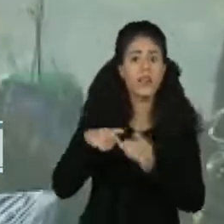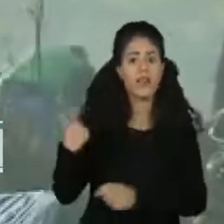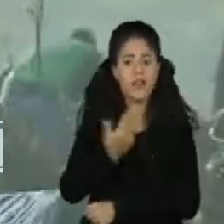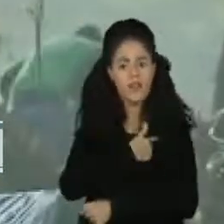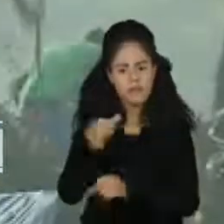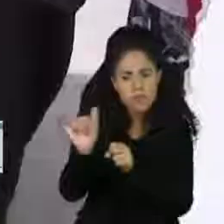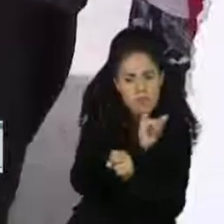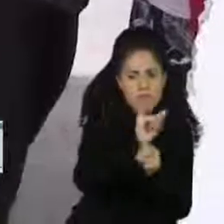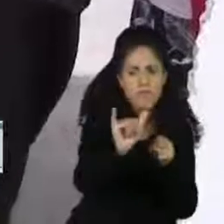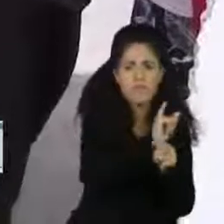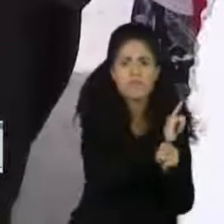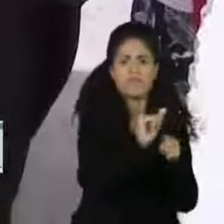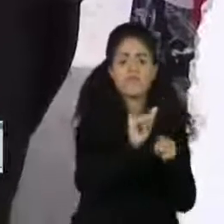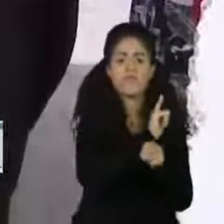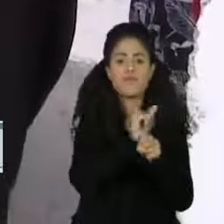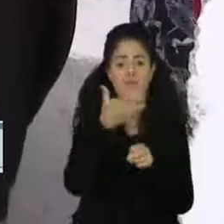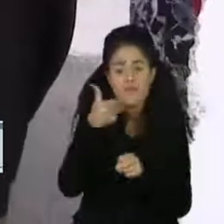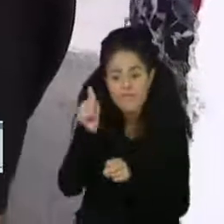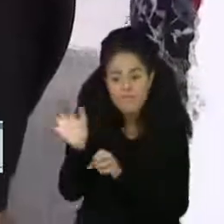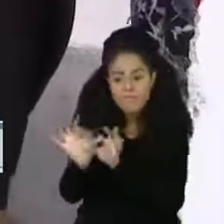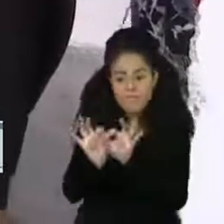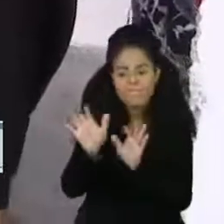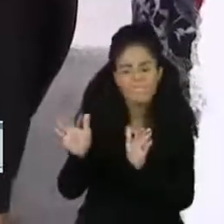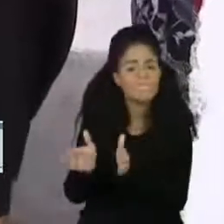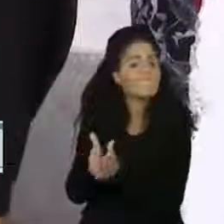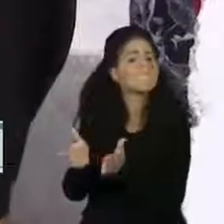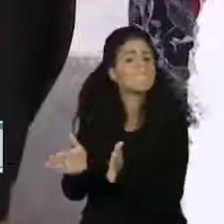a gente consiga barrar um pouco despejos no Brasil